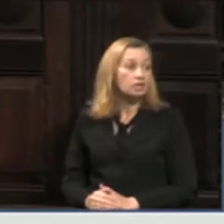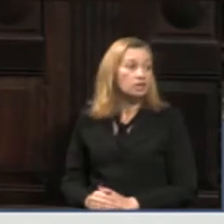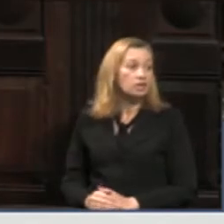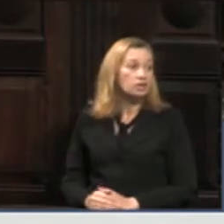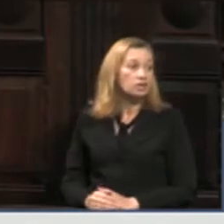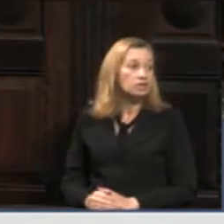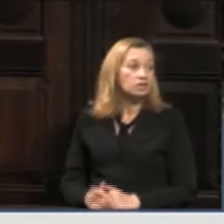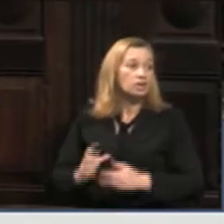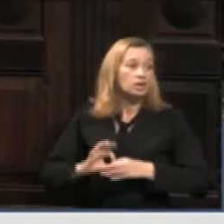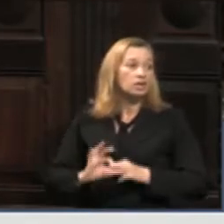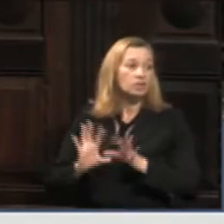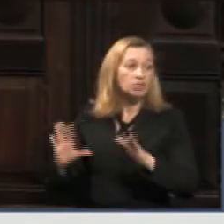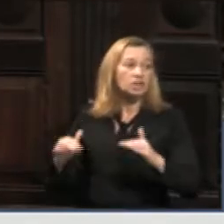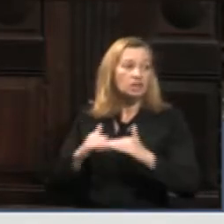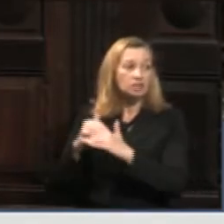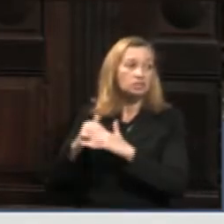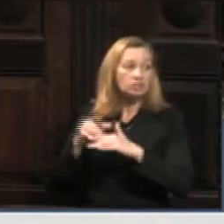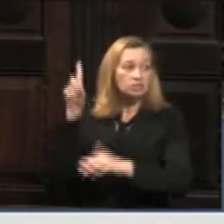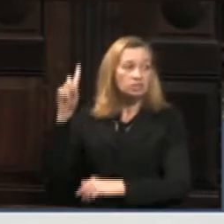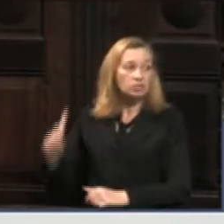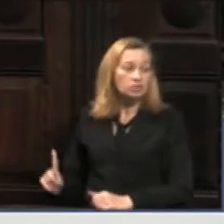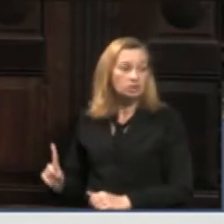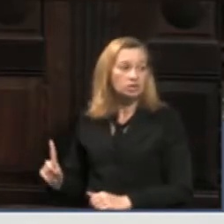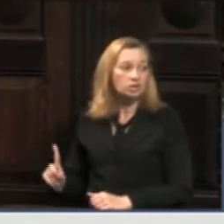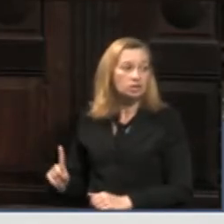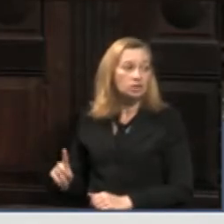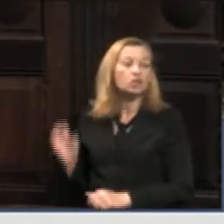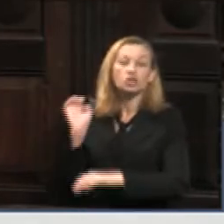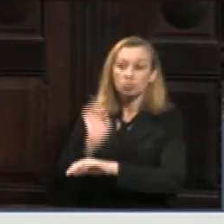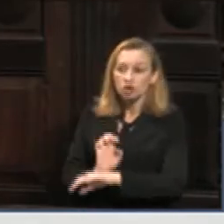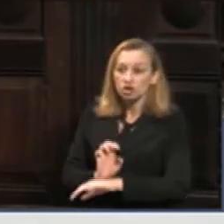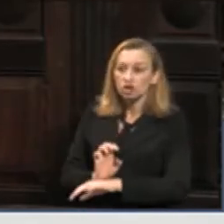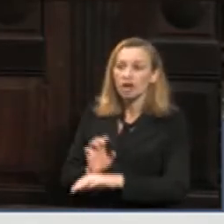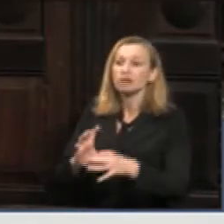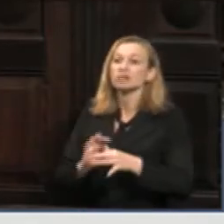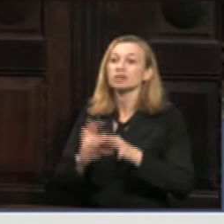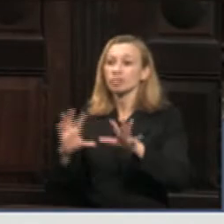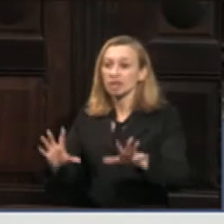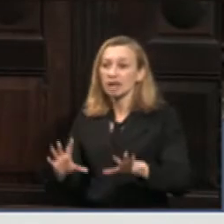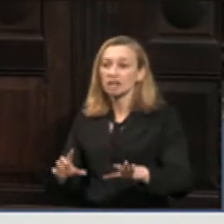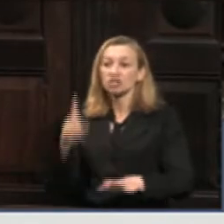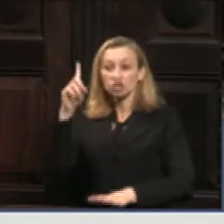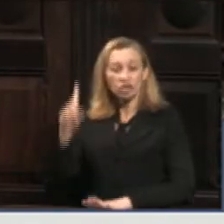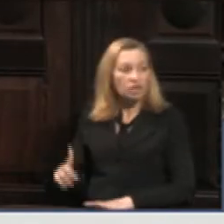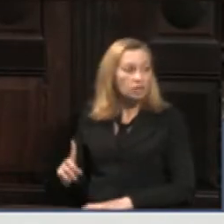que as liberdades democráticas e o Estado democrático de direito